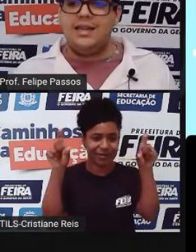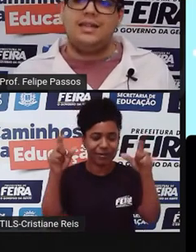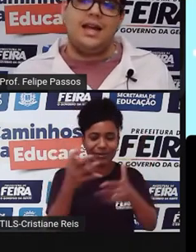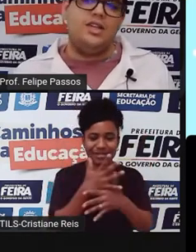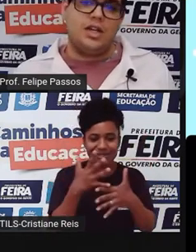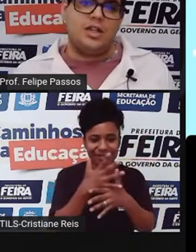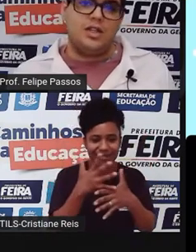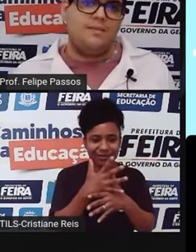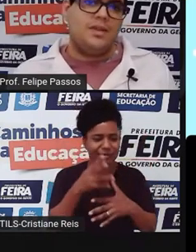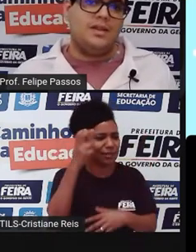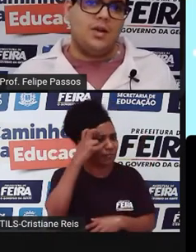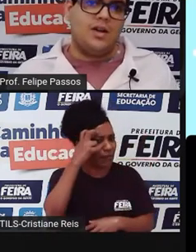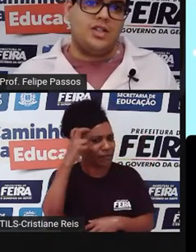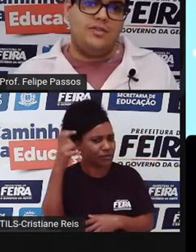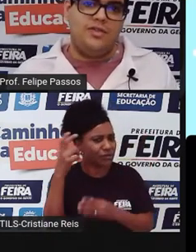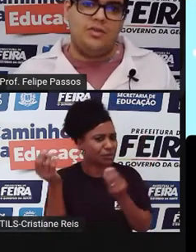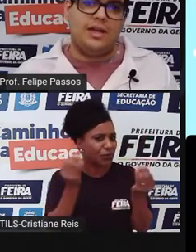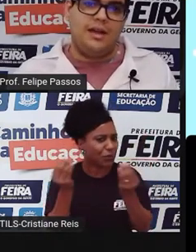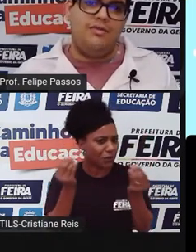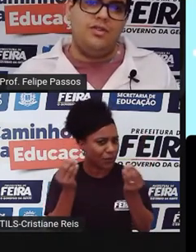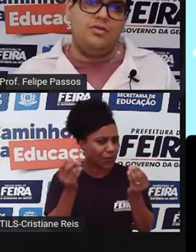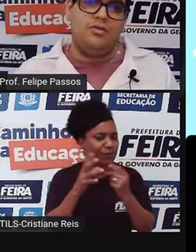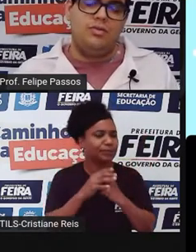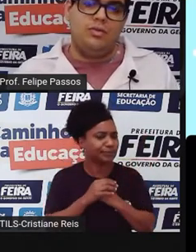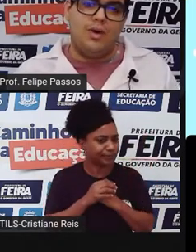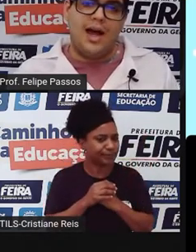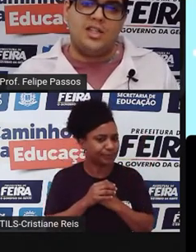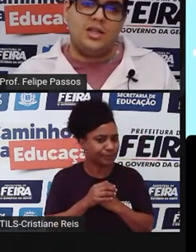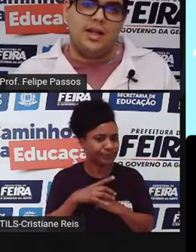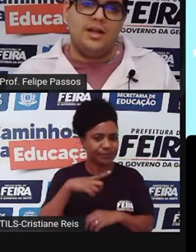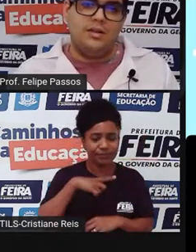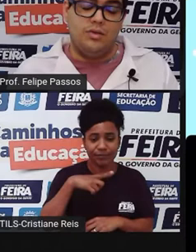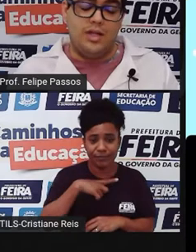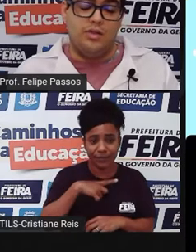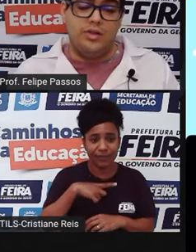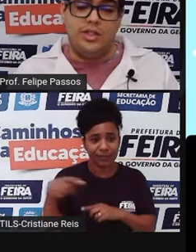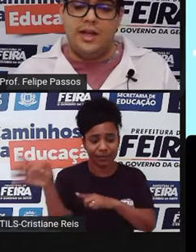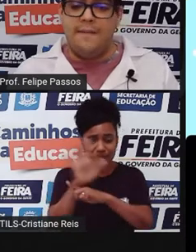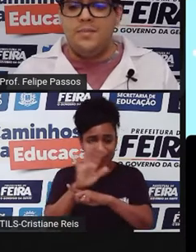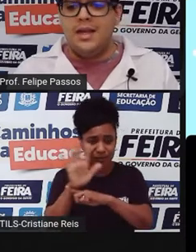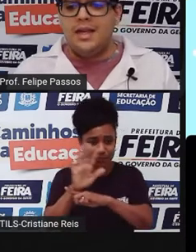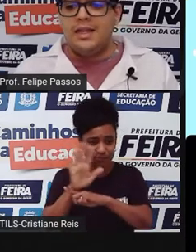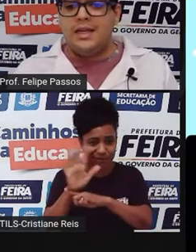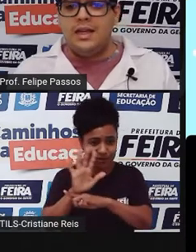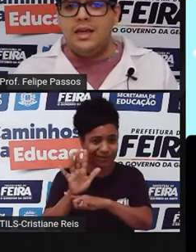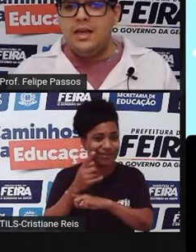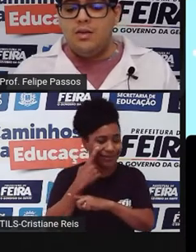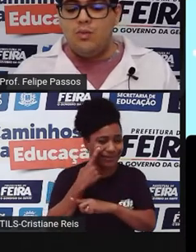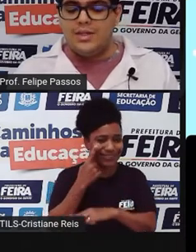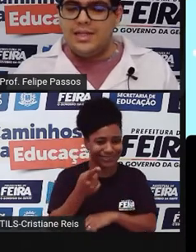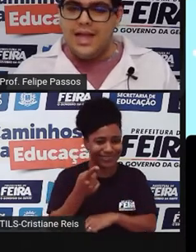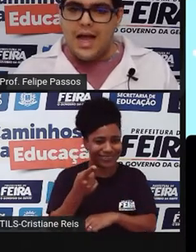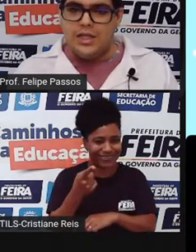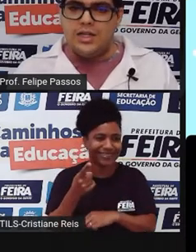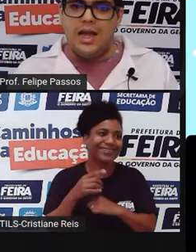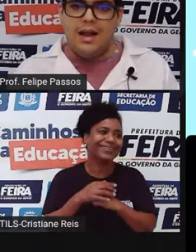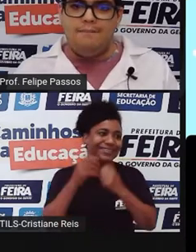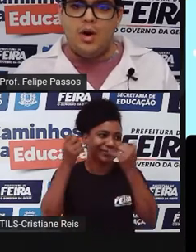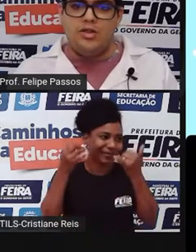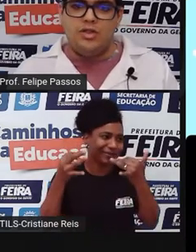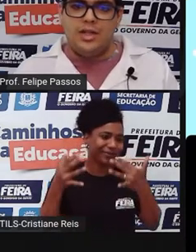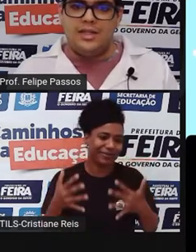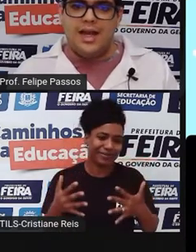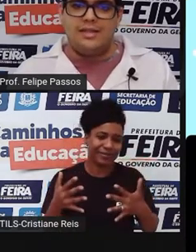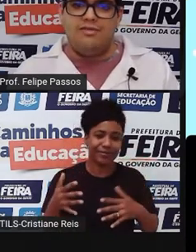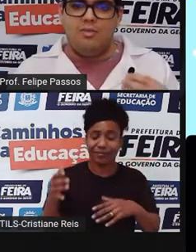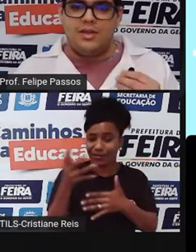ser inteligente? Então, a gente viu naquele vídeo do Átila, do Nerdologia, que uma cidade, ela